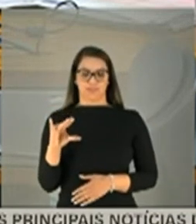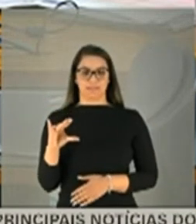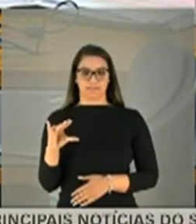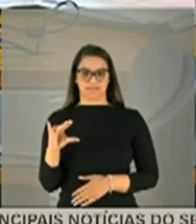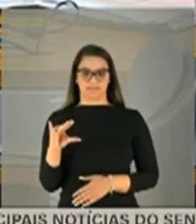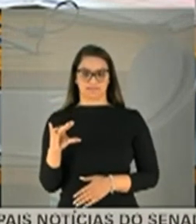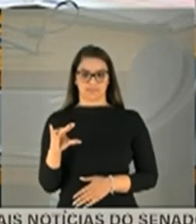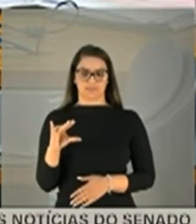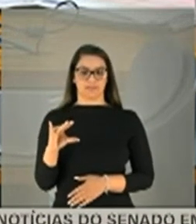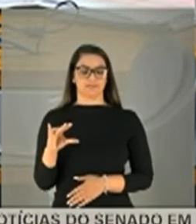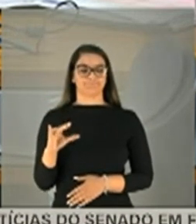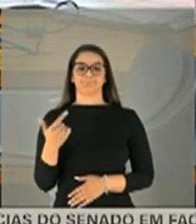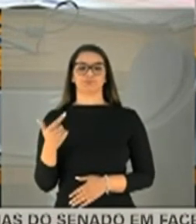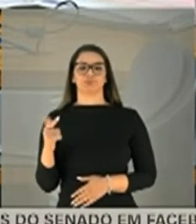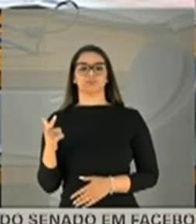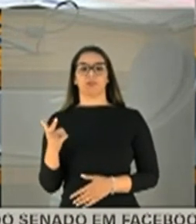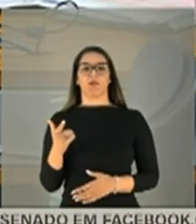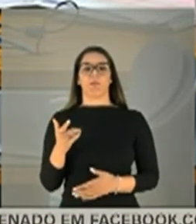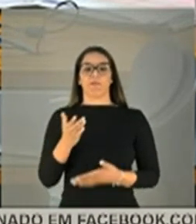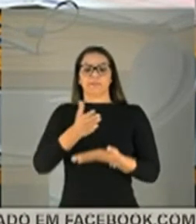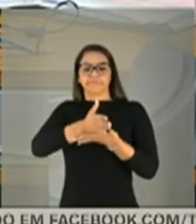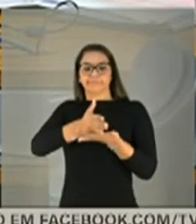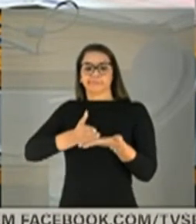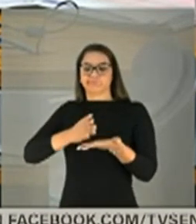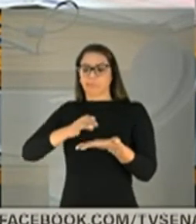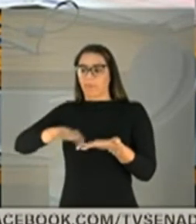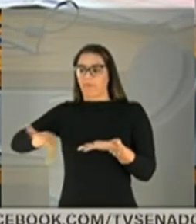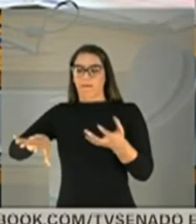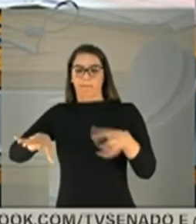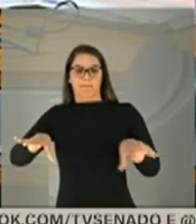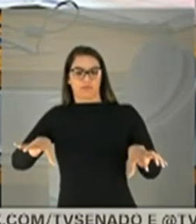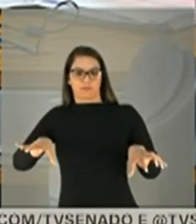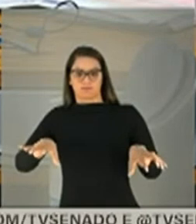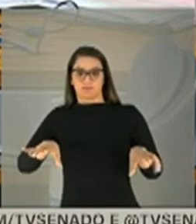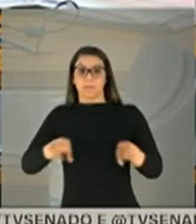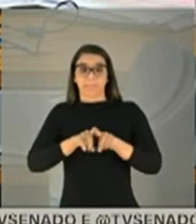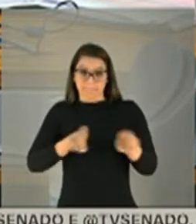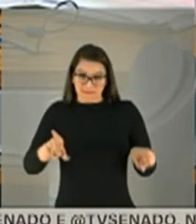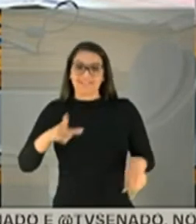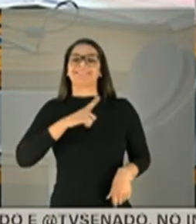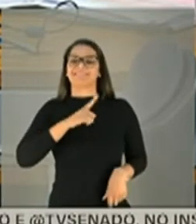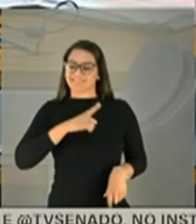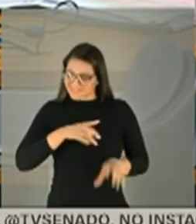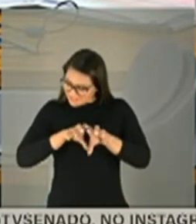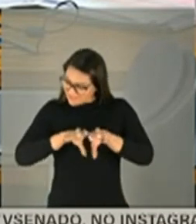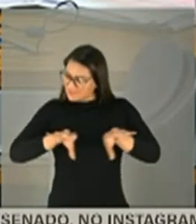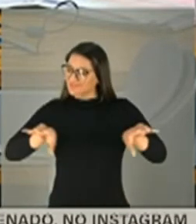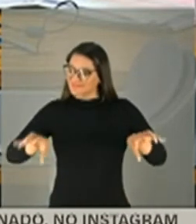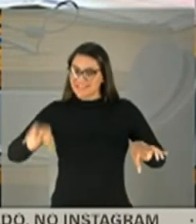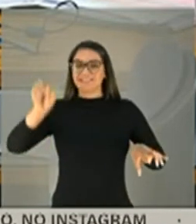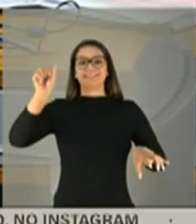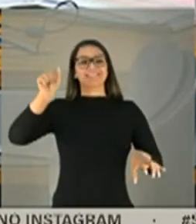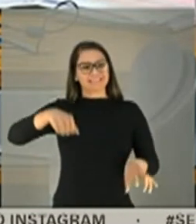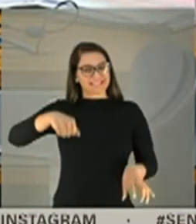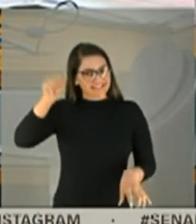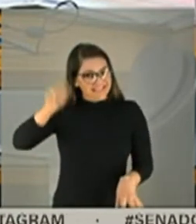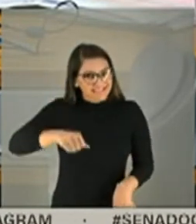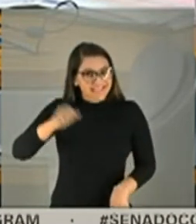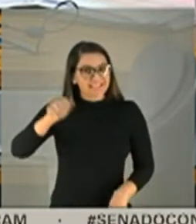né, não estão divididos. E existe divisão clara, abissal,